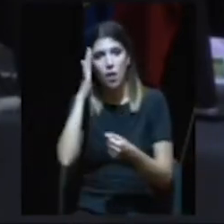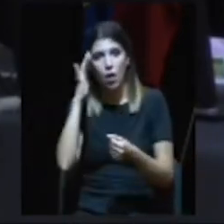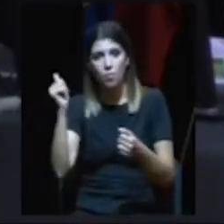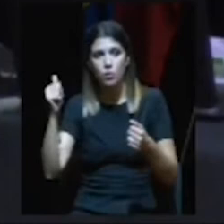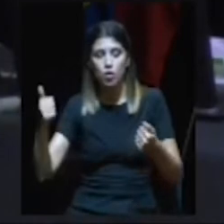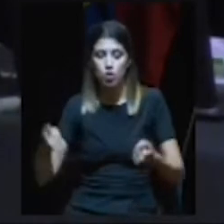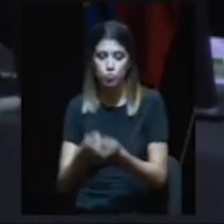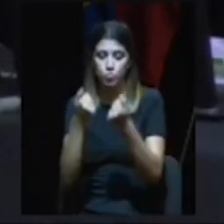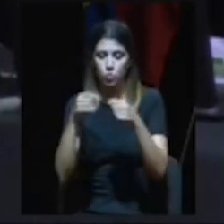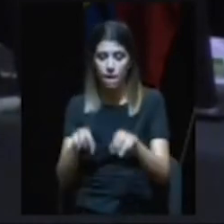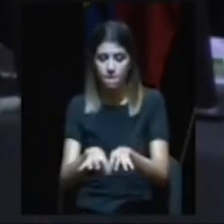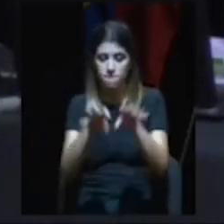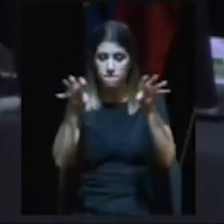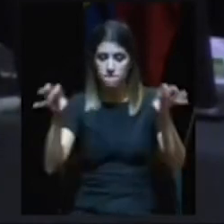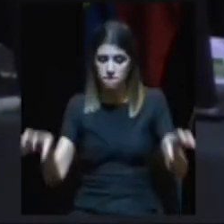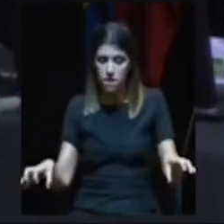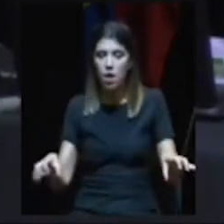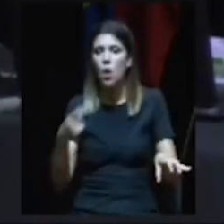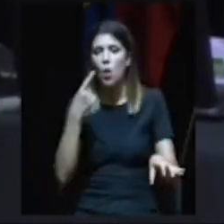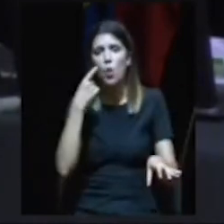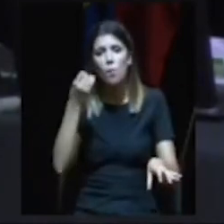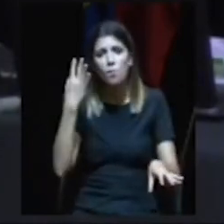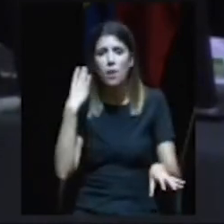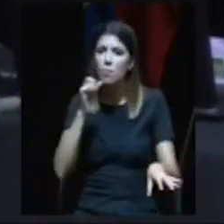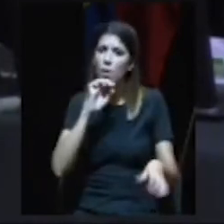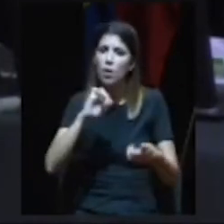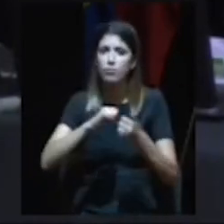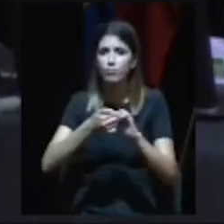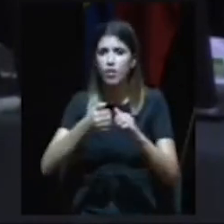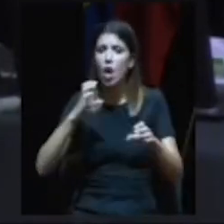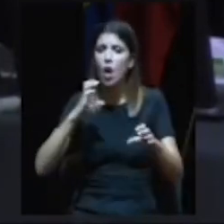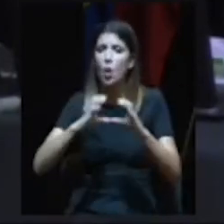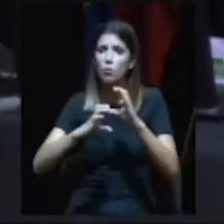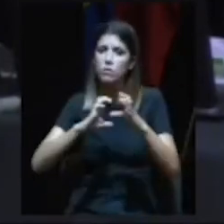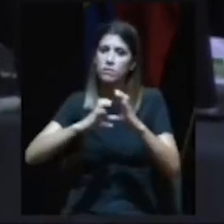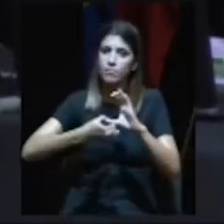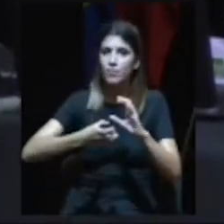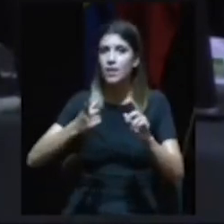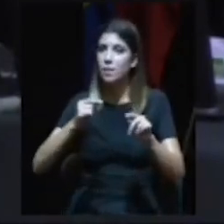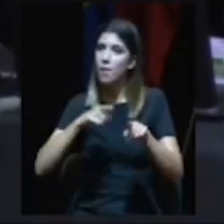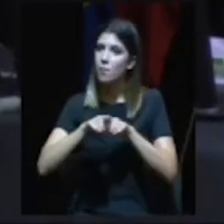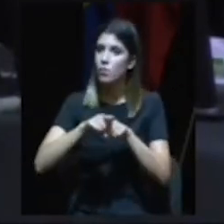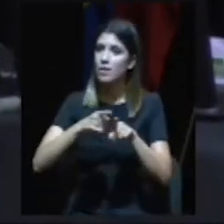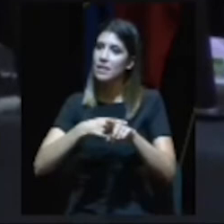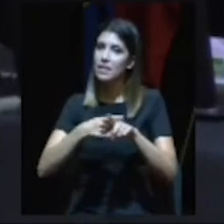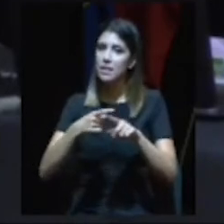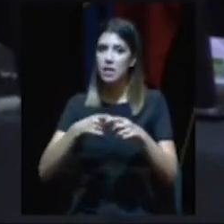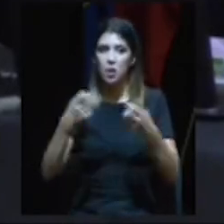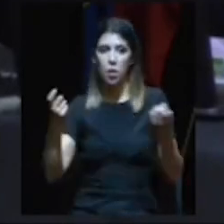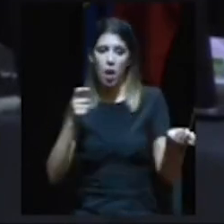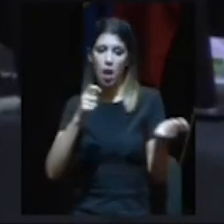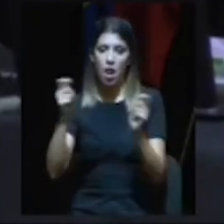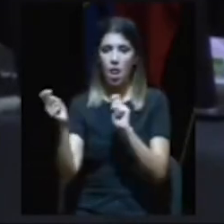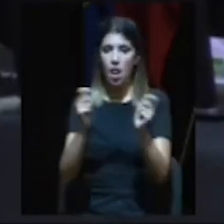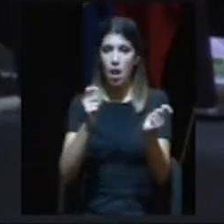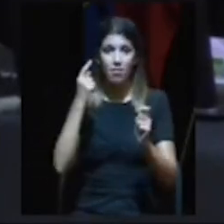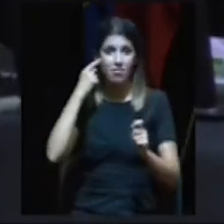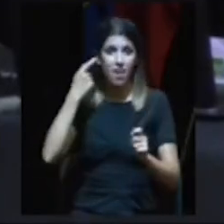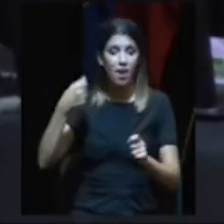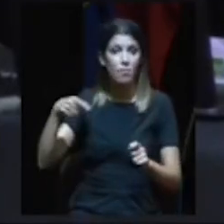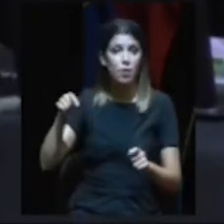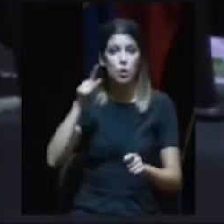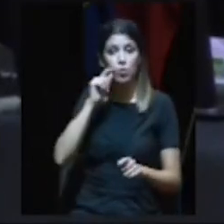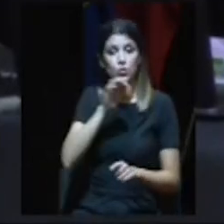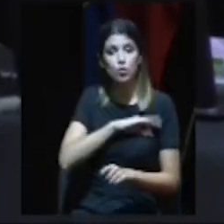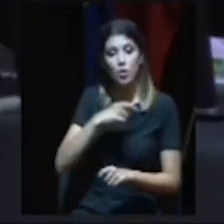ter efeitos comunicacionais e políticos interessantes à altura para o Sr. Presidente da Câmara,